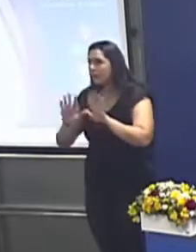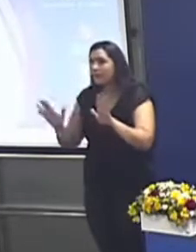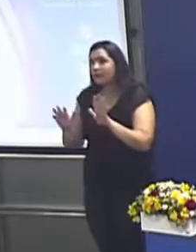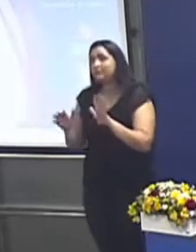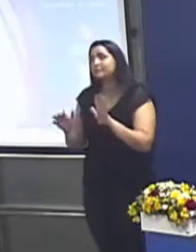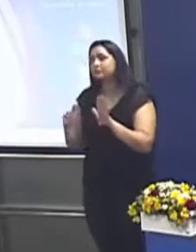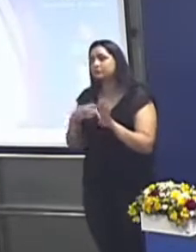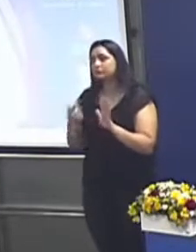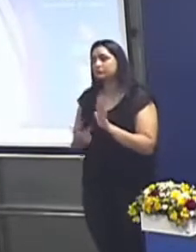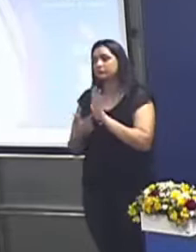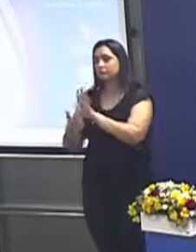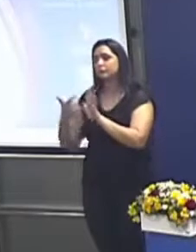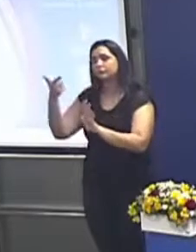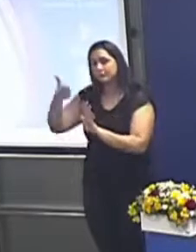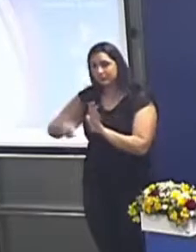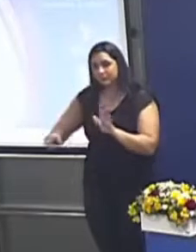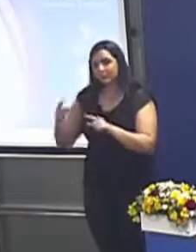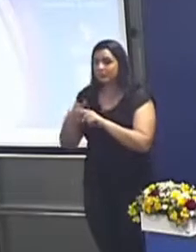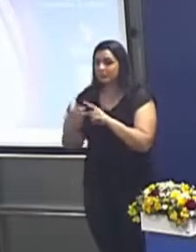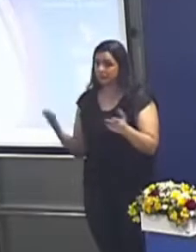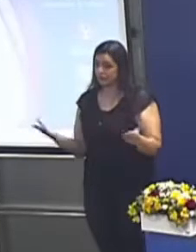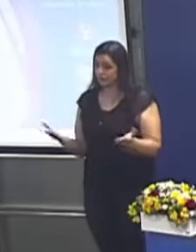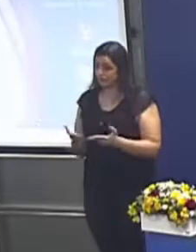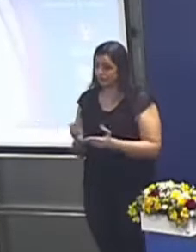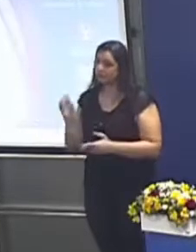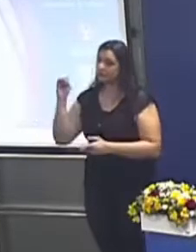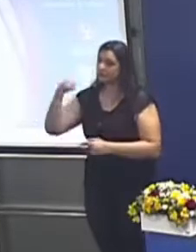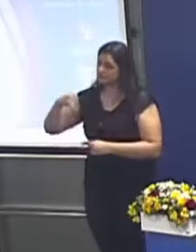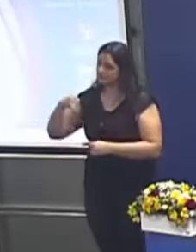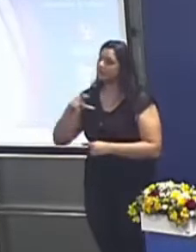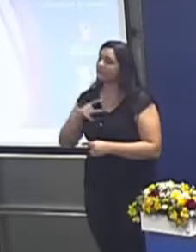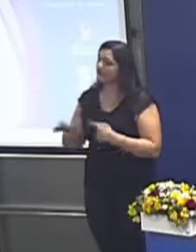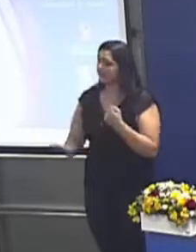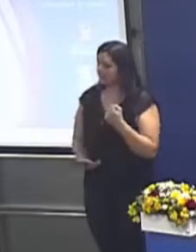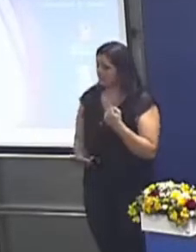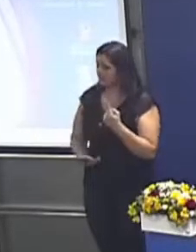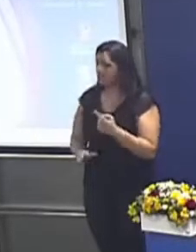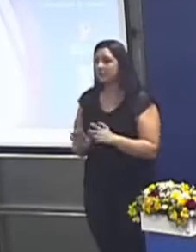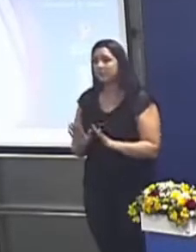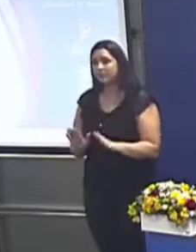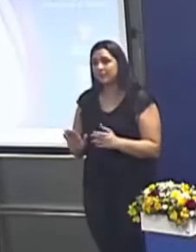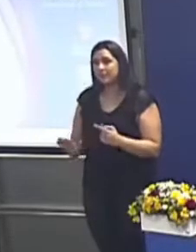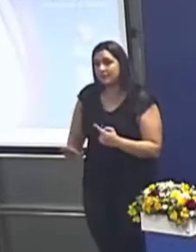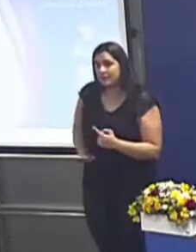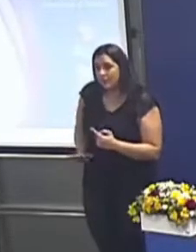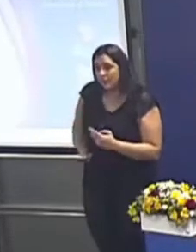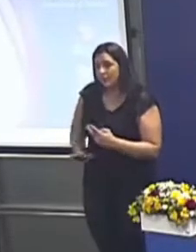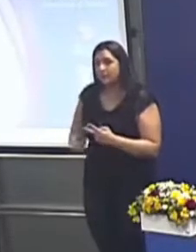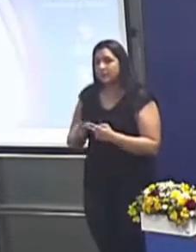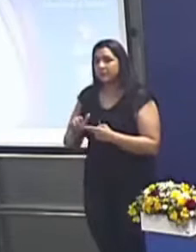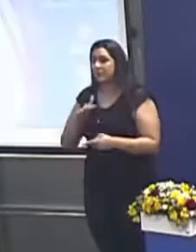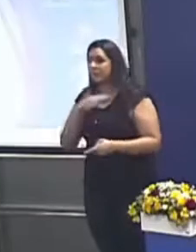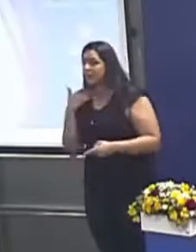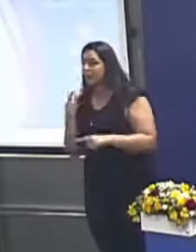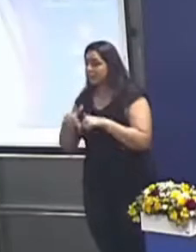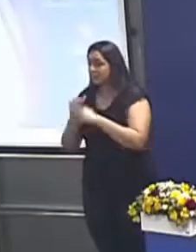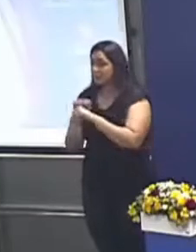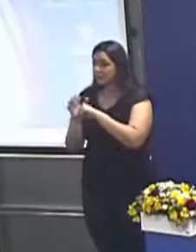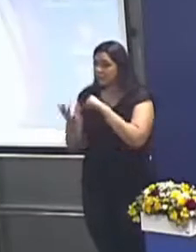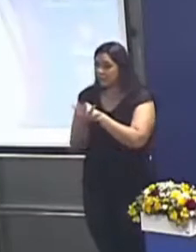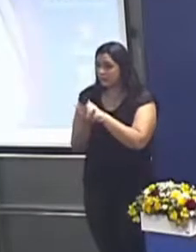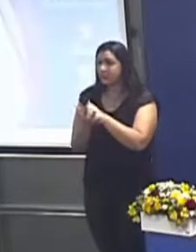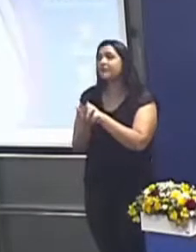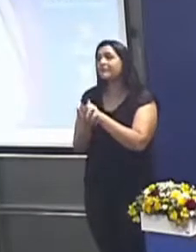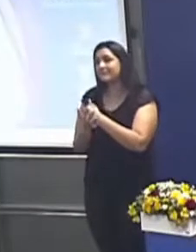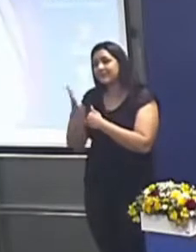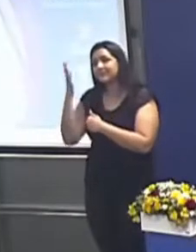mas quero destacar ainda mais, porque hoje, sim, tem fome nesse país, mas a fome, a morte pela Covid, que